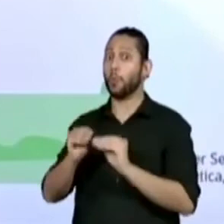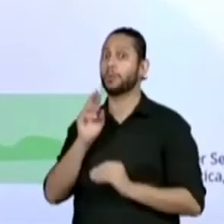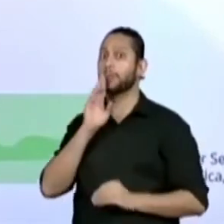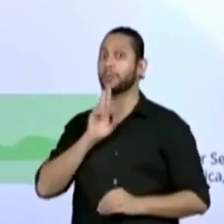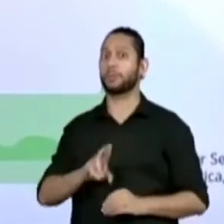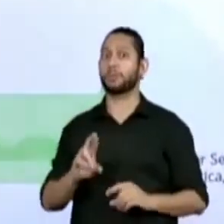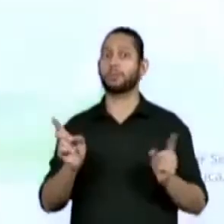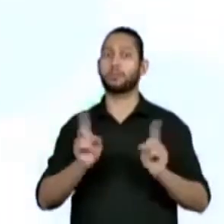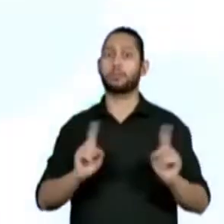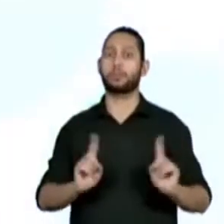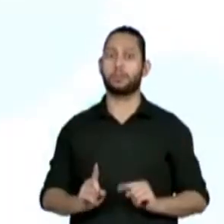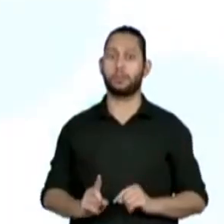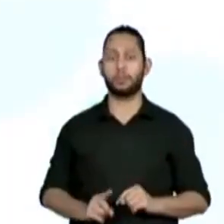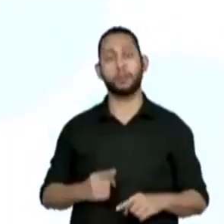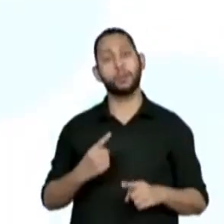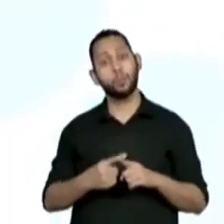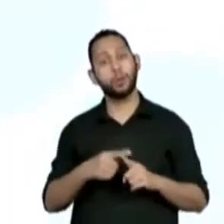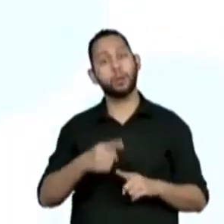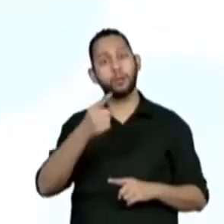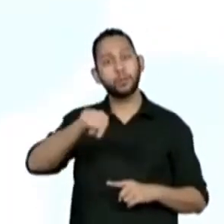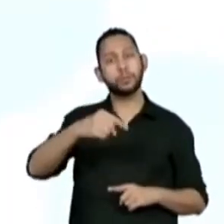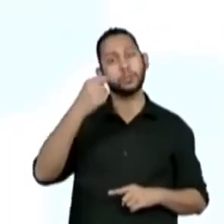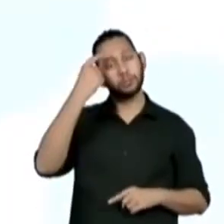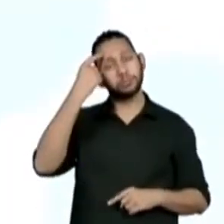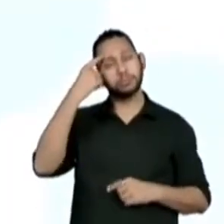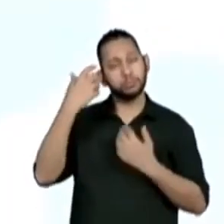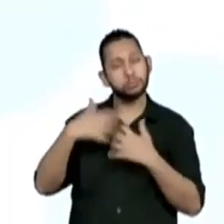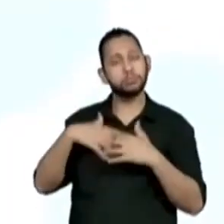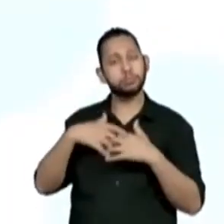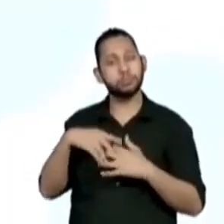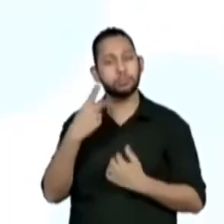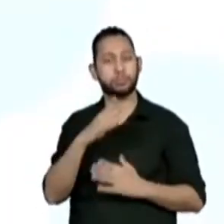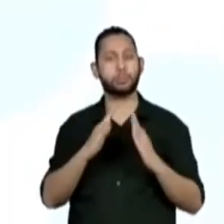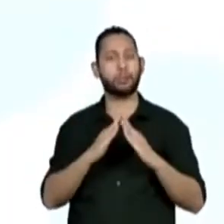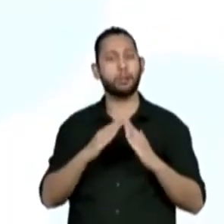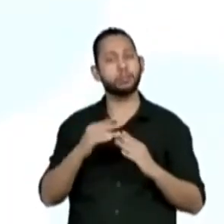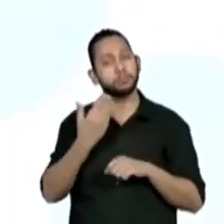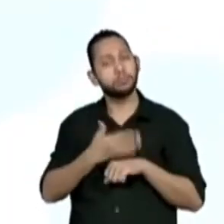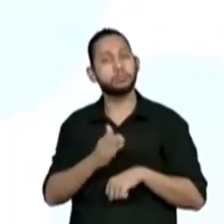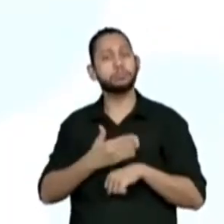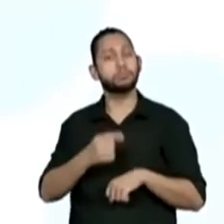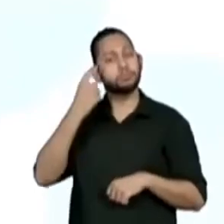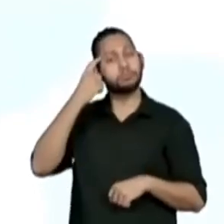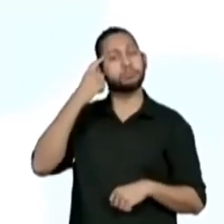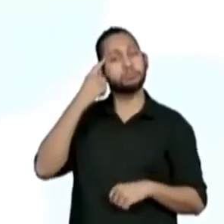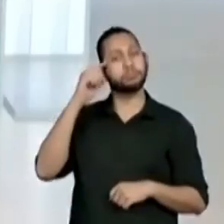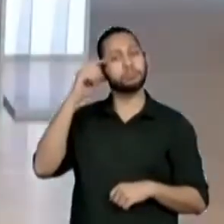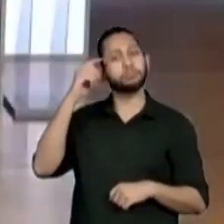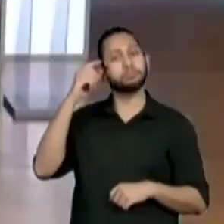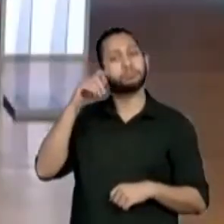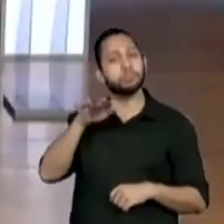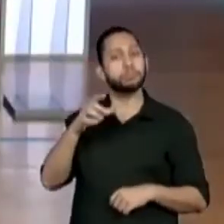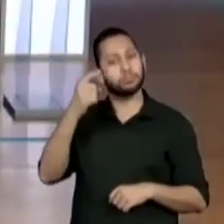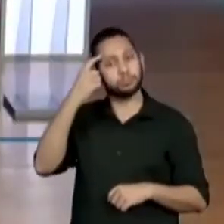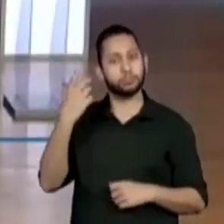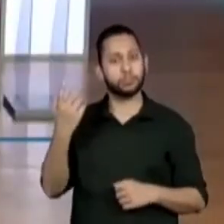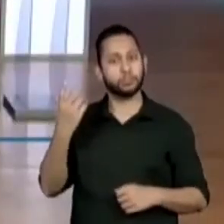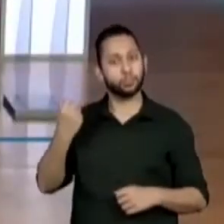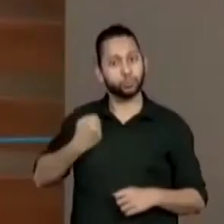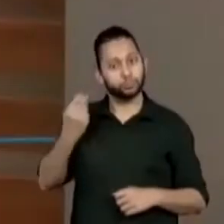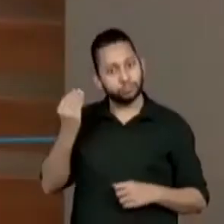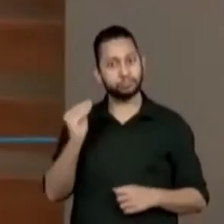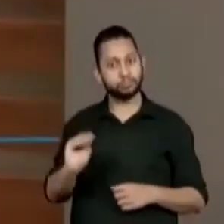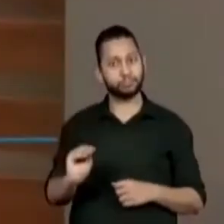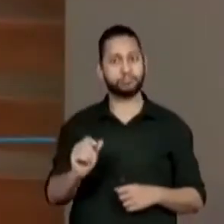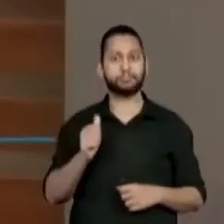aqui. Porque eu acho que o aluno do 4º ano ele tem que fazer esse movimento de estimar em casa. Certo? Então ele deduz lá em casa e